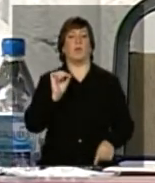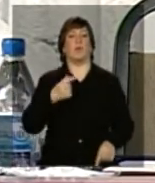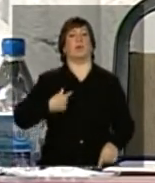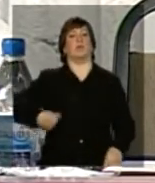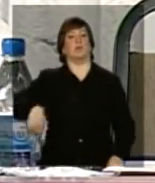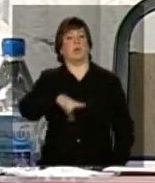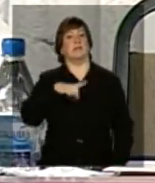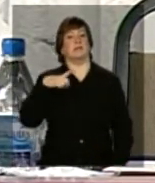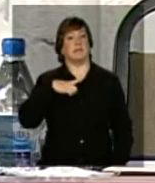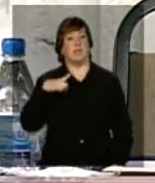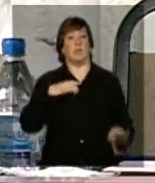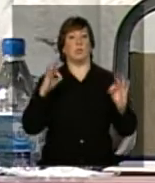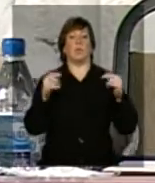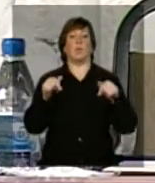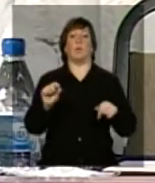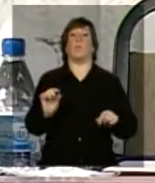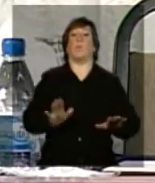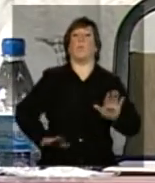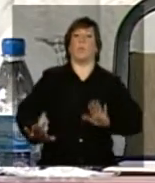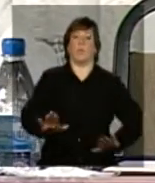tenhamos todas cuidado.